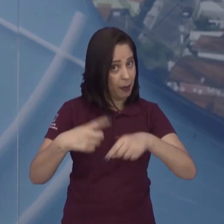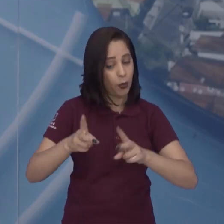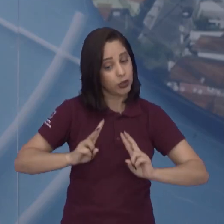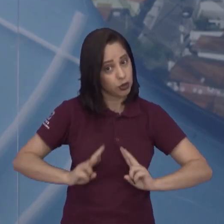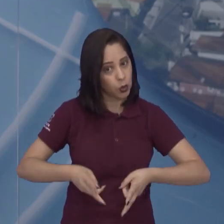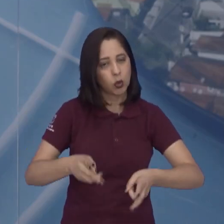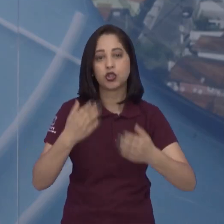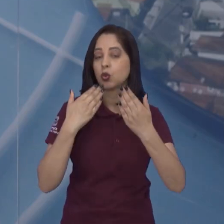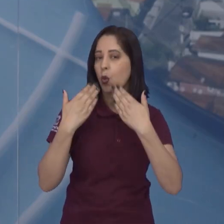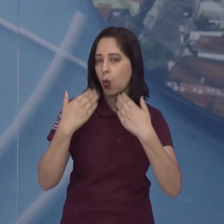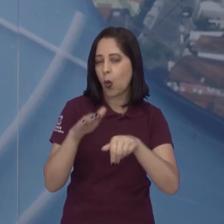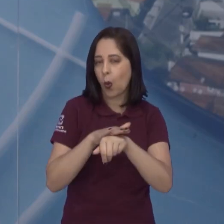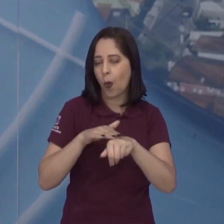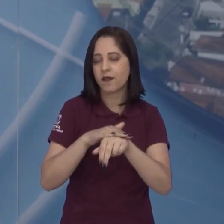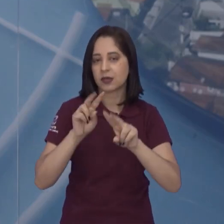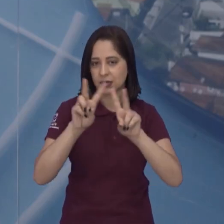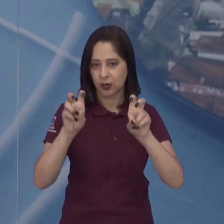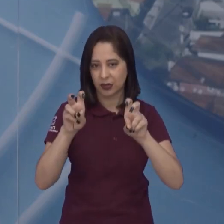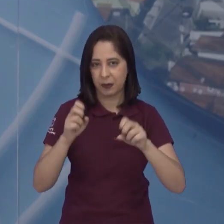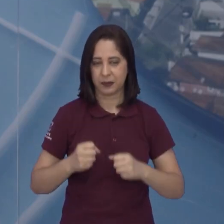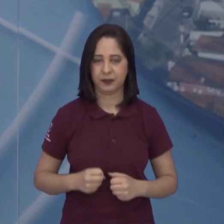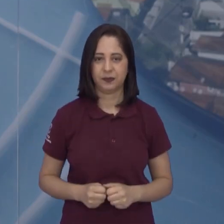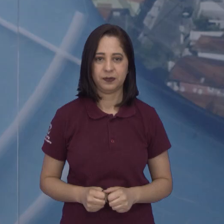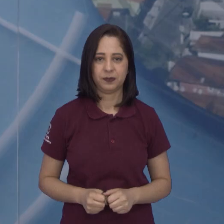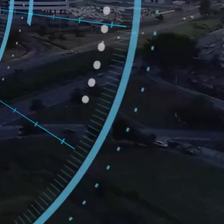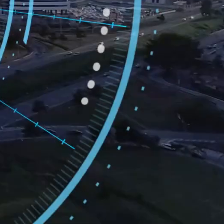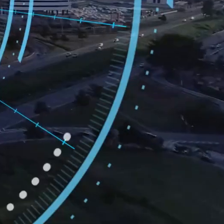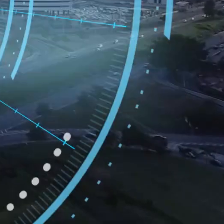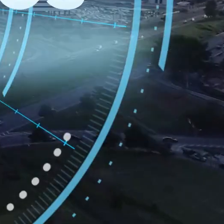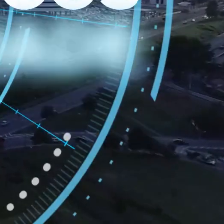retoma para continuar esse bate-papo. Fique com a gente.